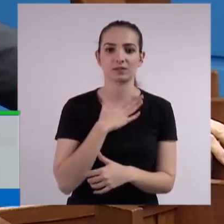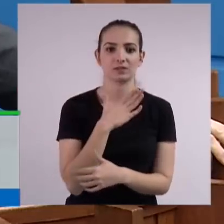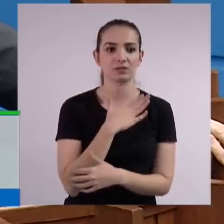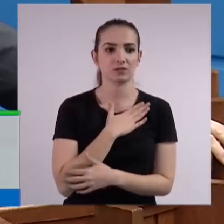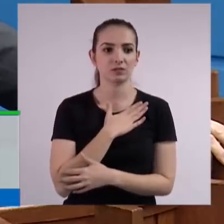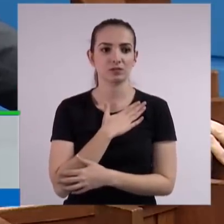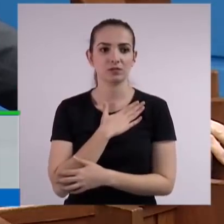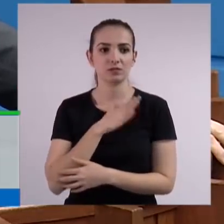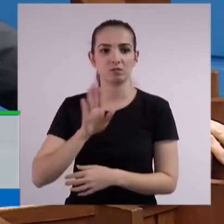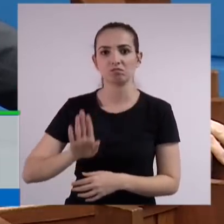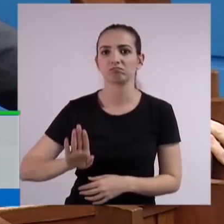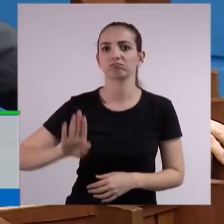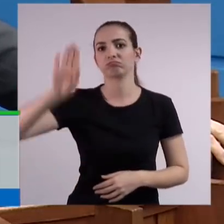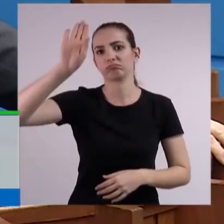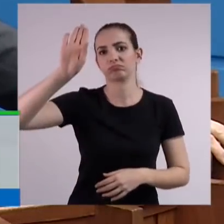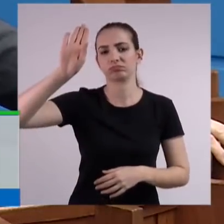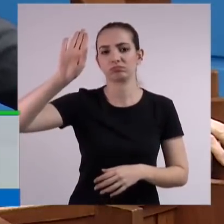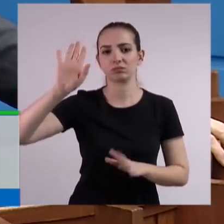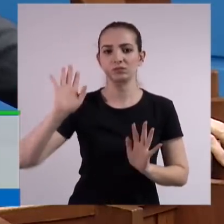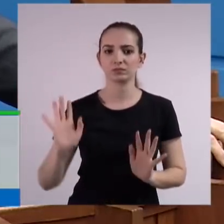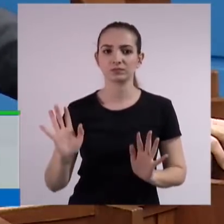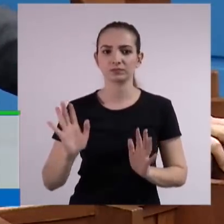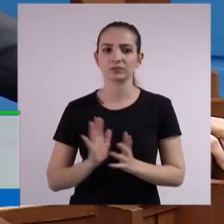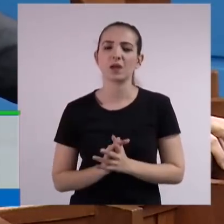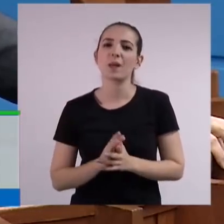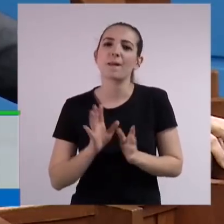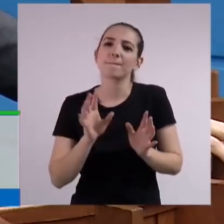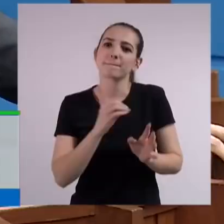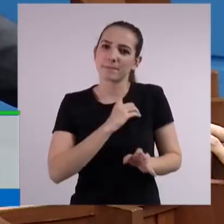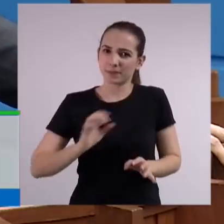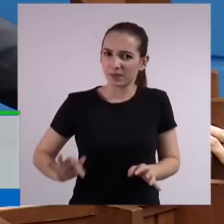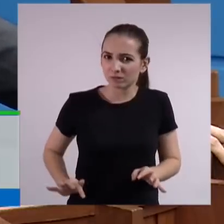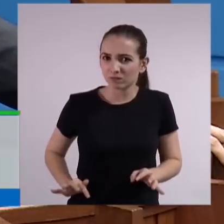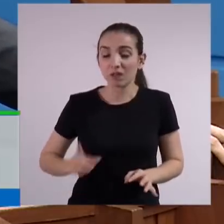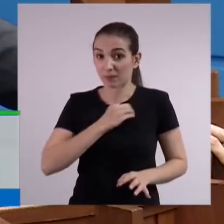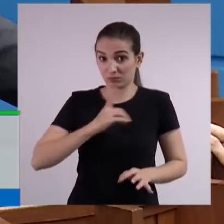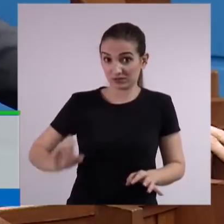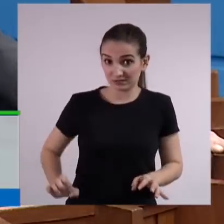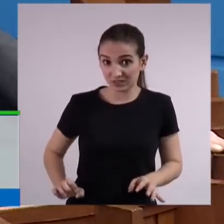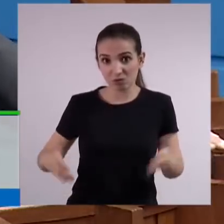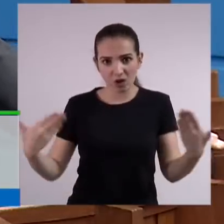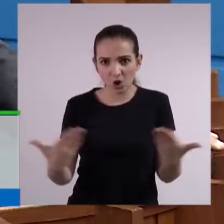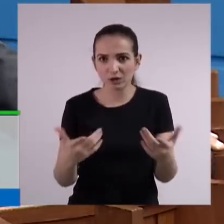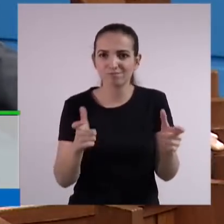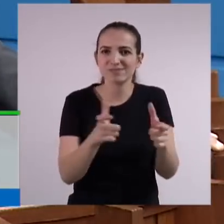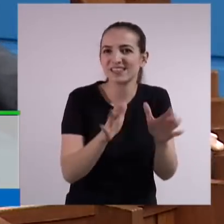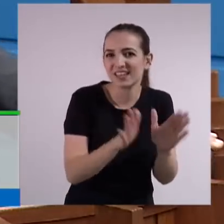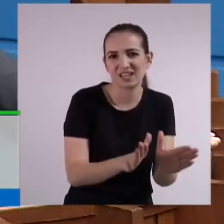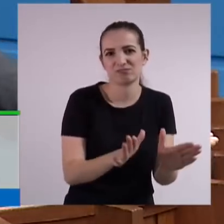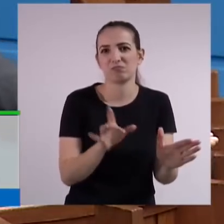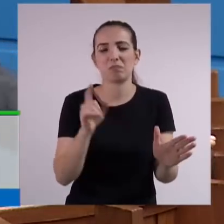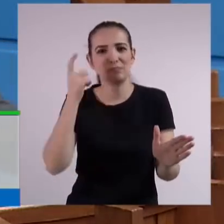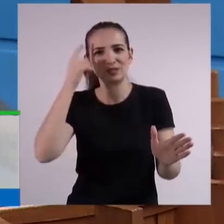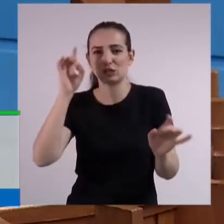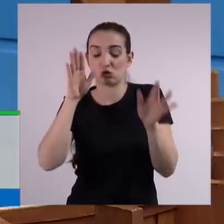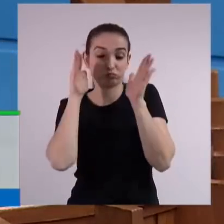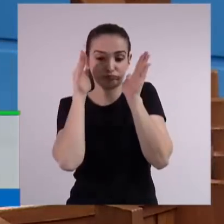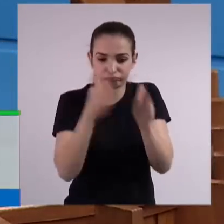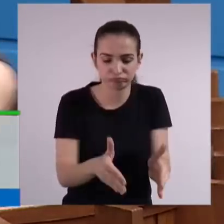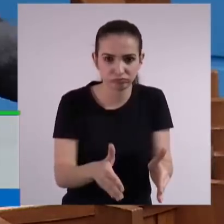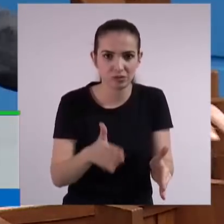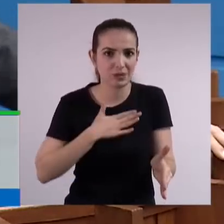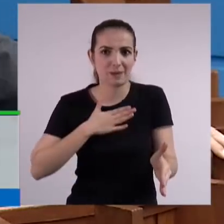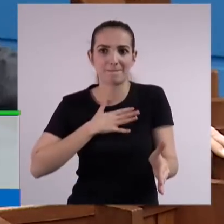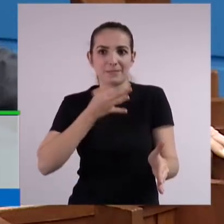significava nada diante disso. Ele era muito pequeno para mim pensar tão somente na